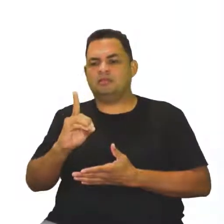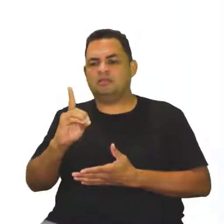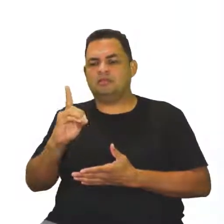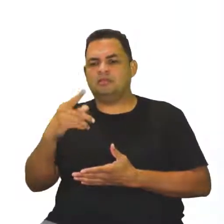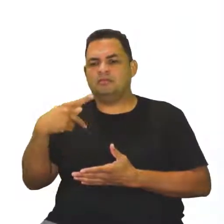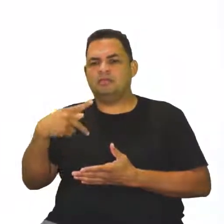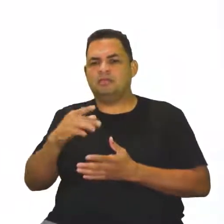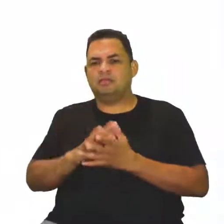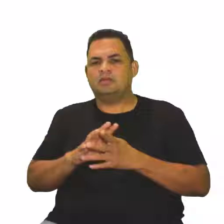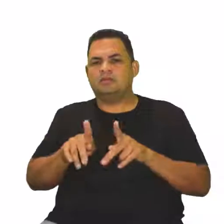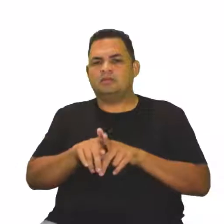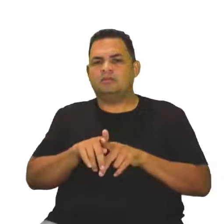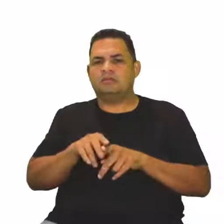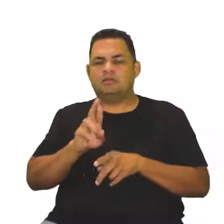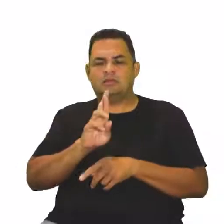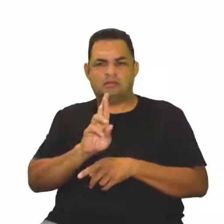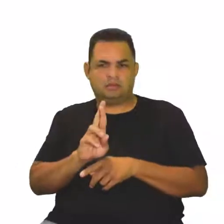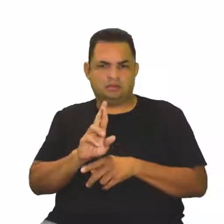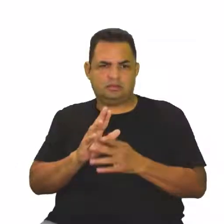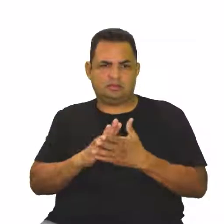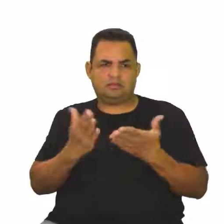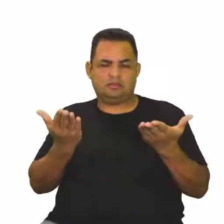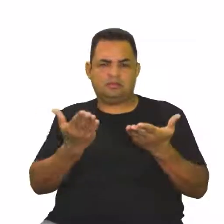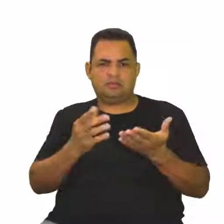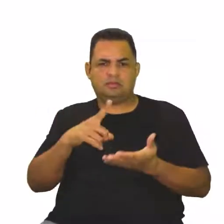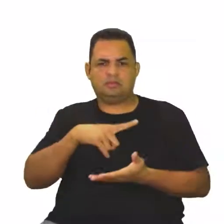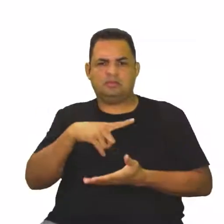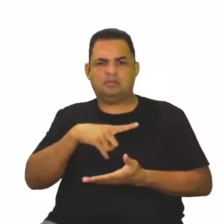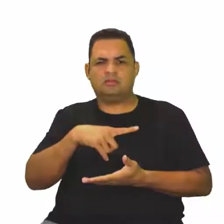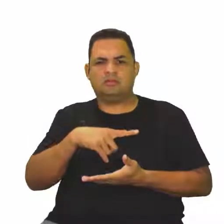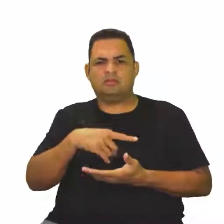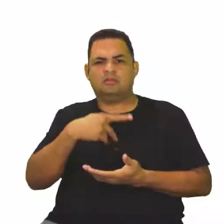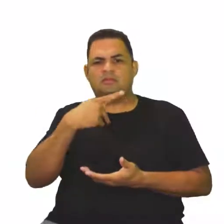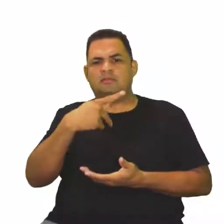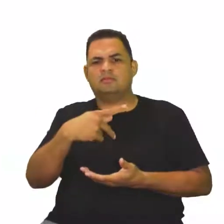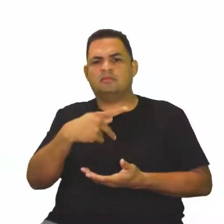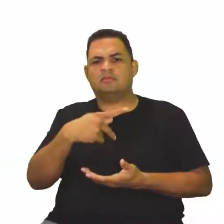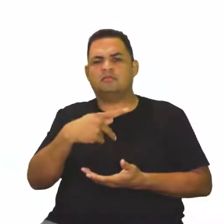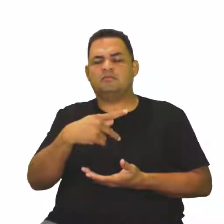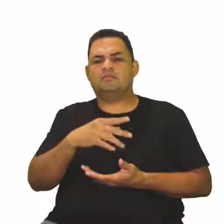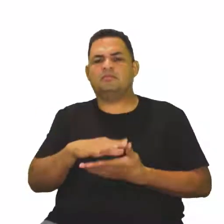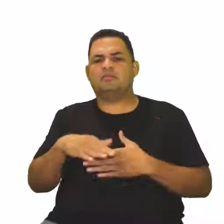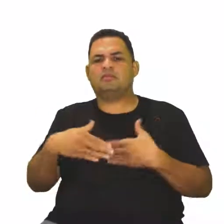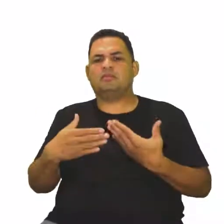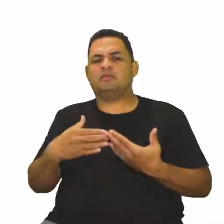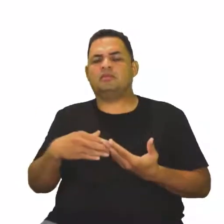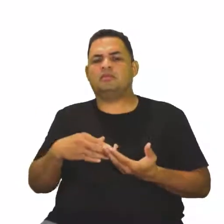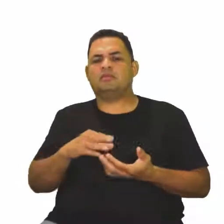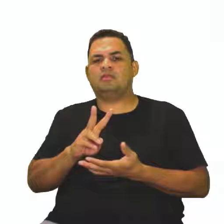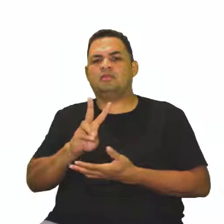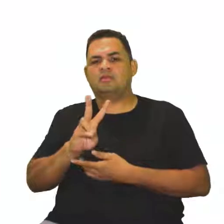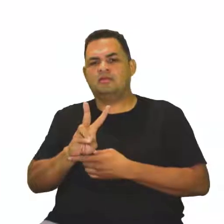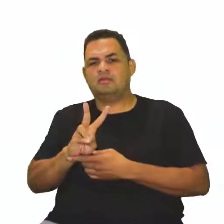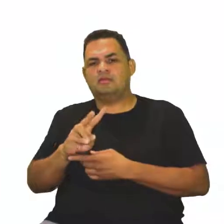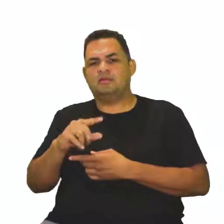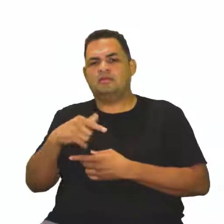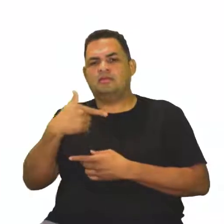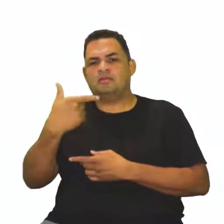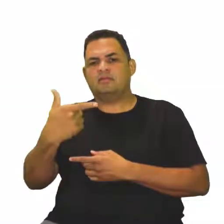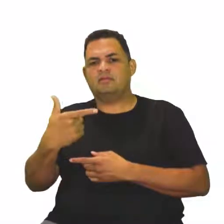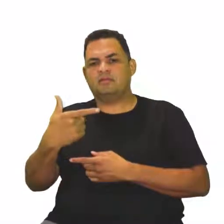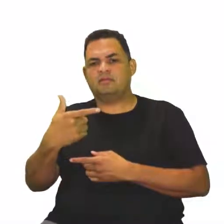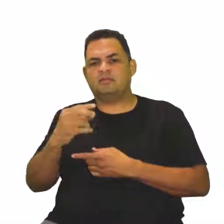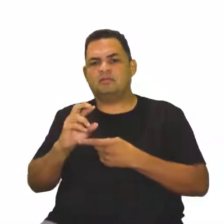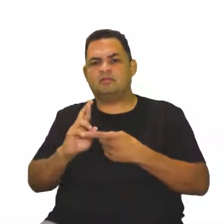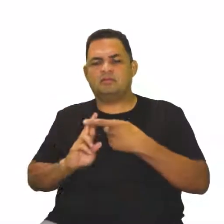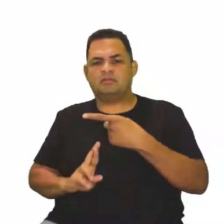da resistência. Nesse caso, nós temos aqui, ó, potência quando envolve voltagem, ou DDP,